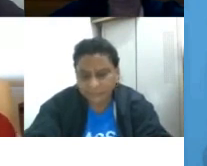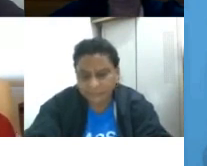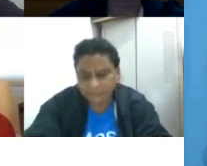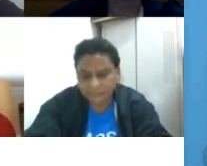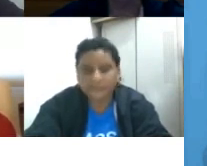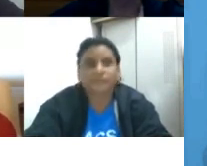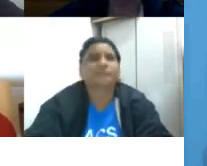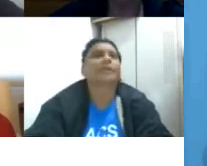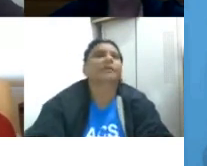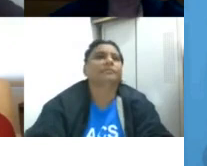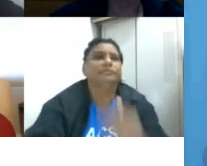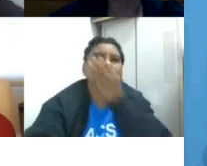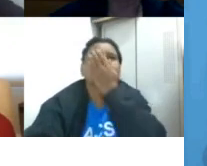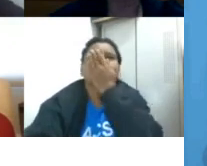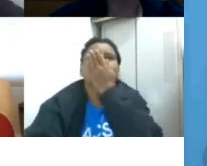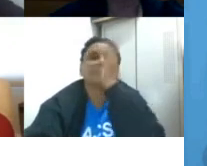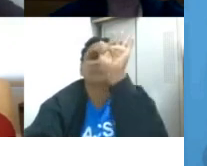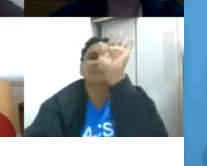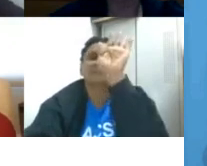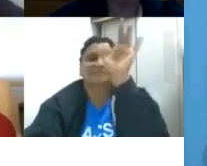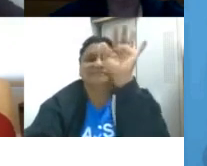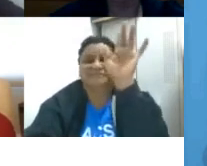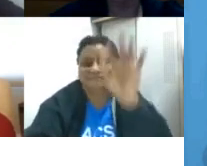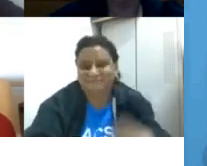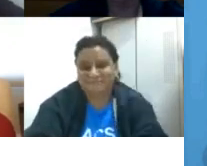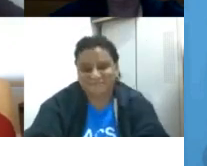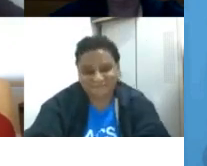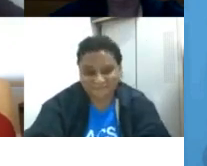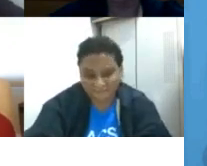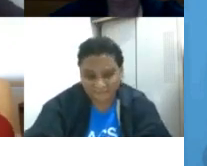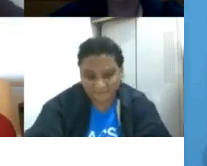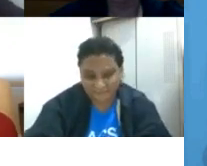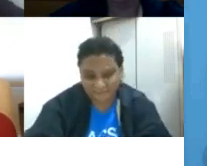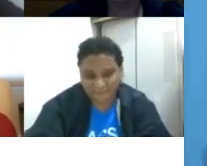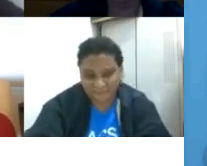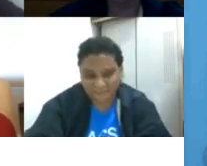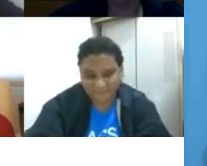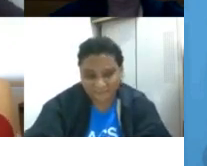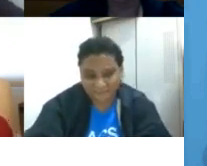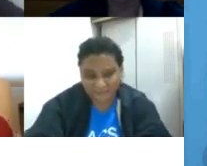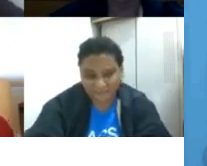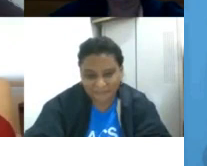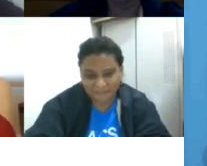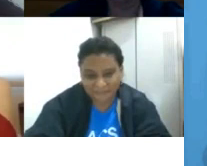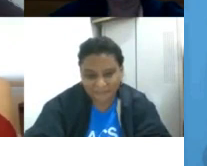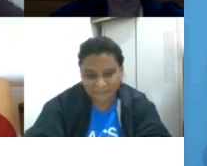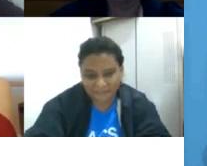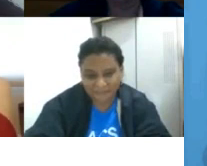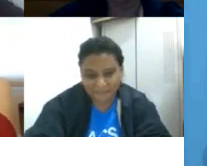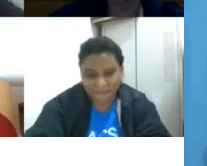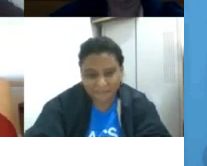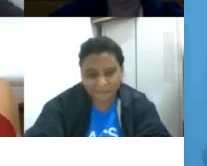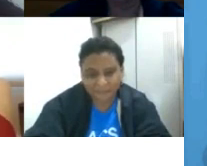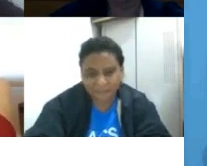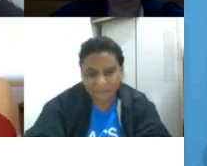sem aceitar o tratamento eu não vou fazer e a gente está certo a gente vai sentar aqui na calçada e até o senhor abrir a porta pelo